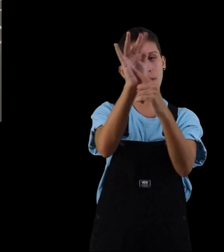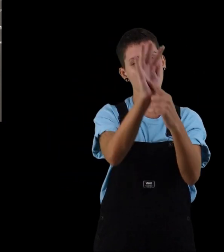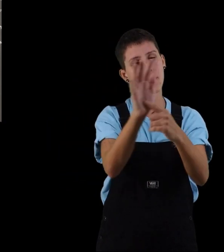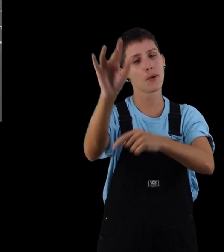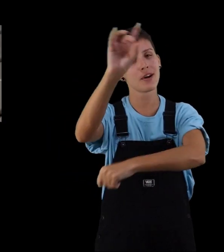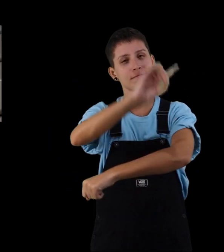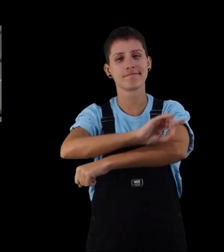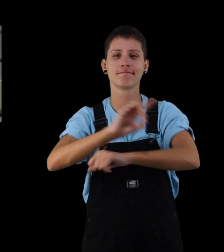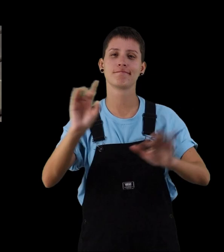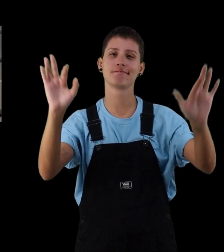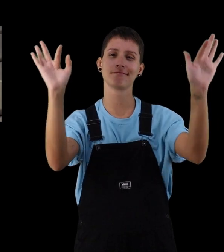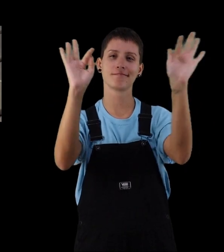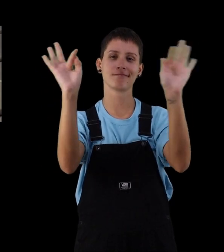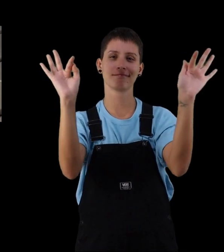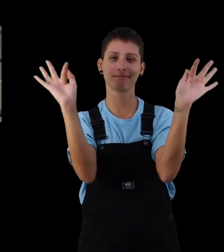na noite feliz.